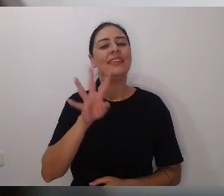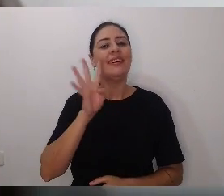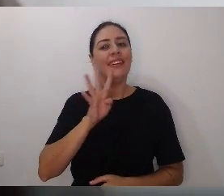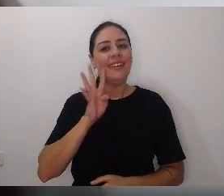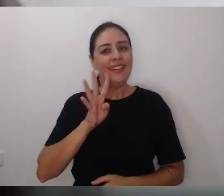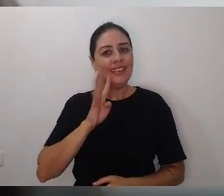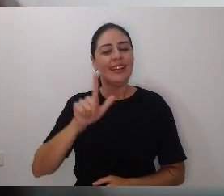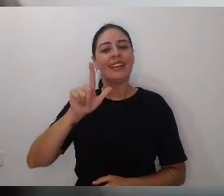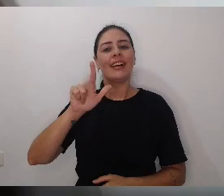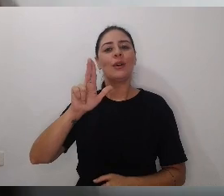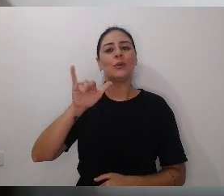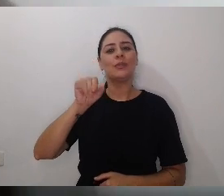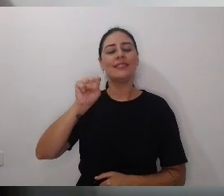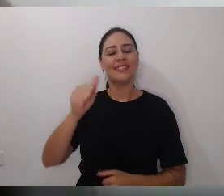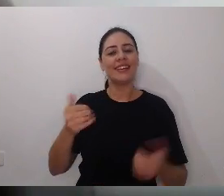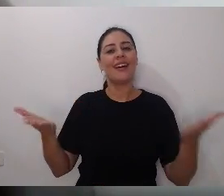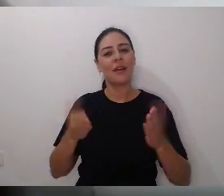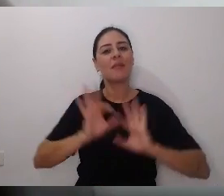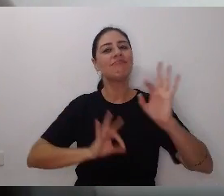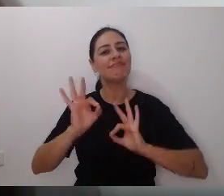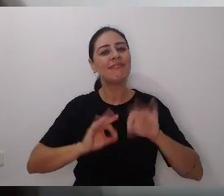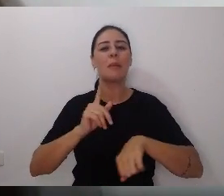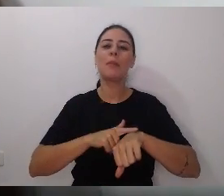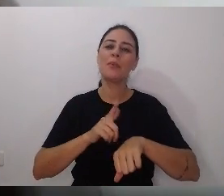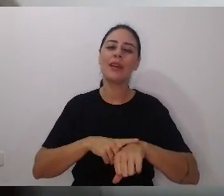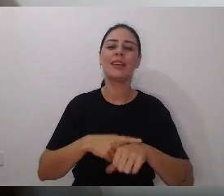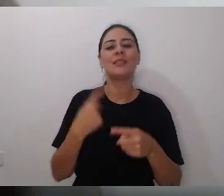nem sempre na nossa história a gente teve, né?